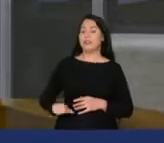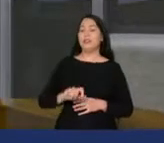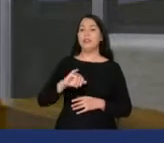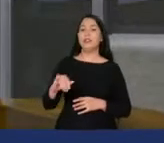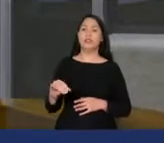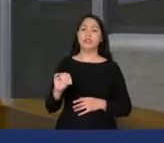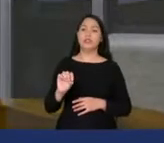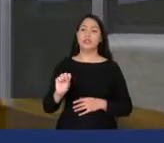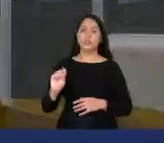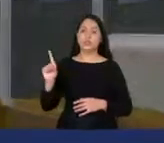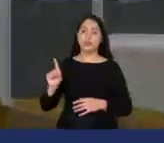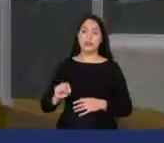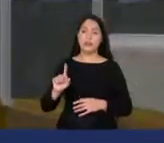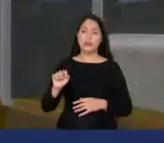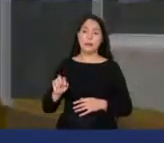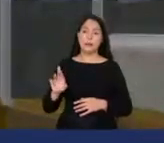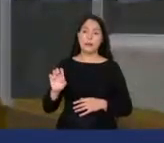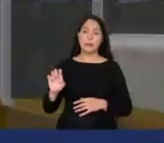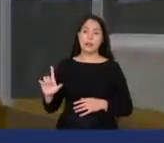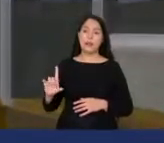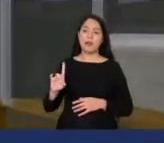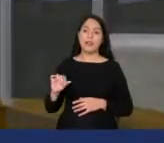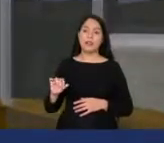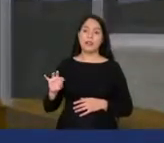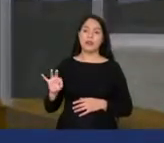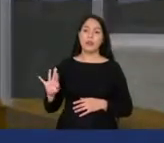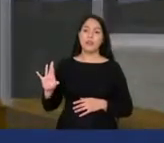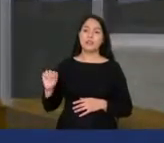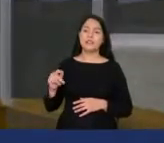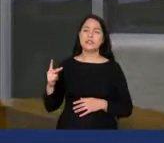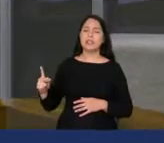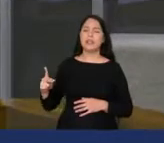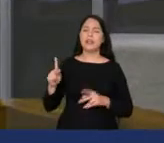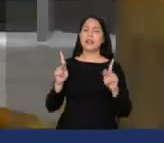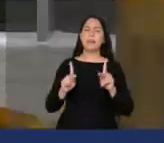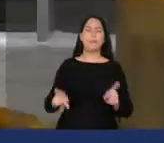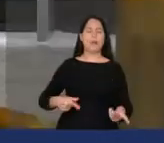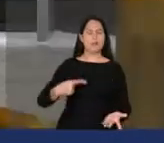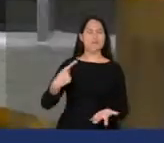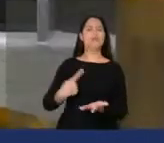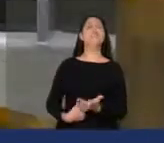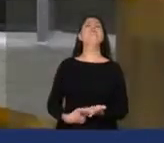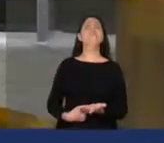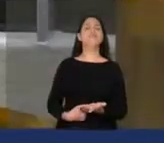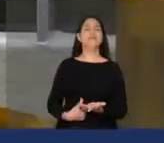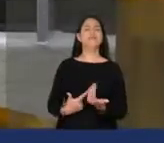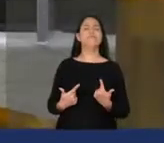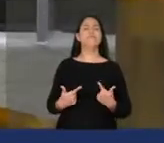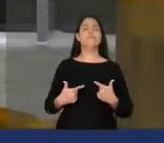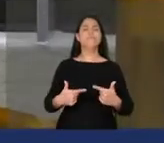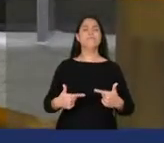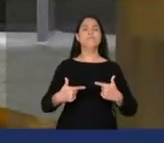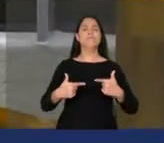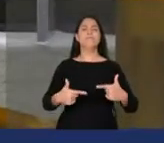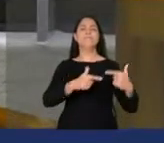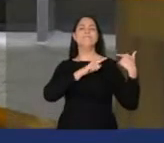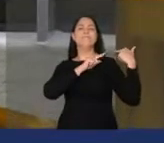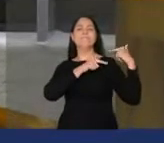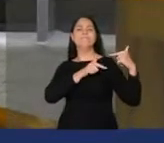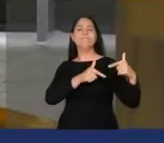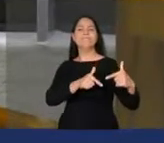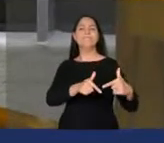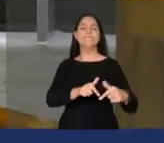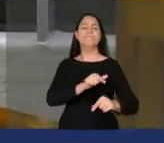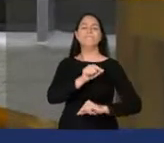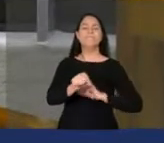Costa demonstrou seu comprometimento com a paz, iniciando uma trajetória de ensinamentos da